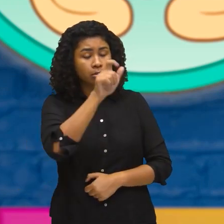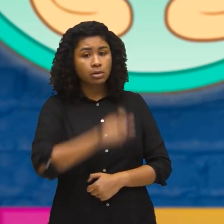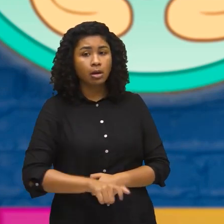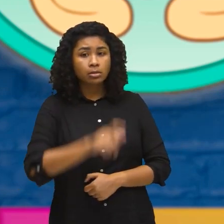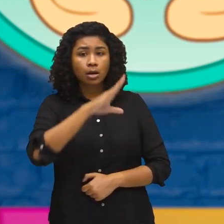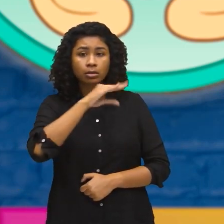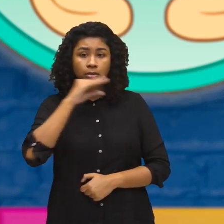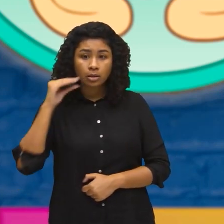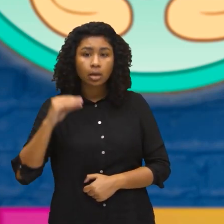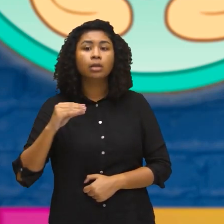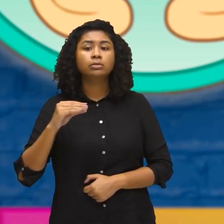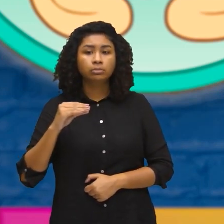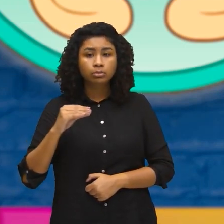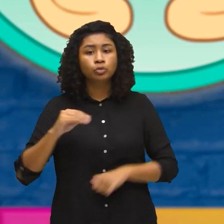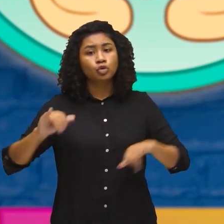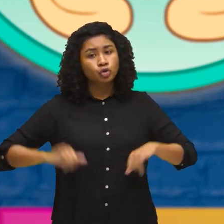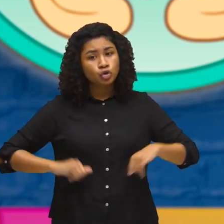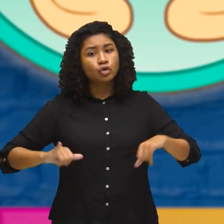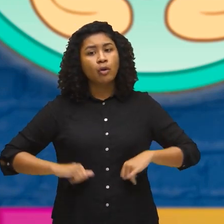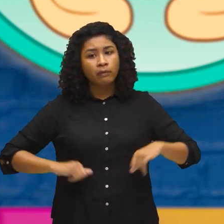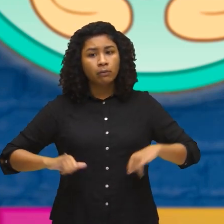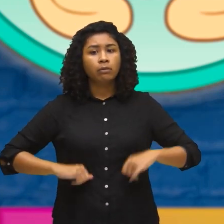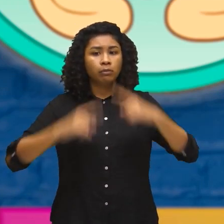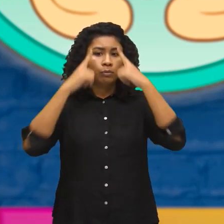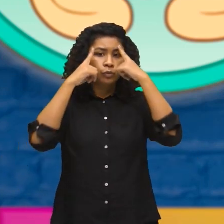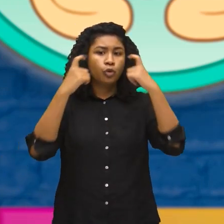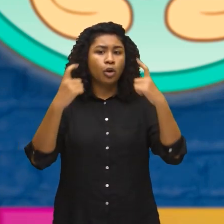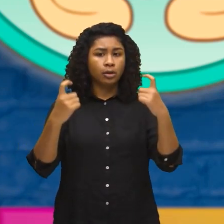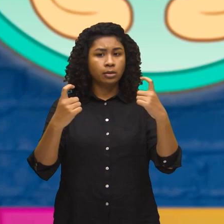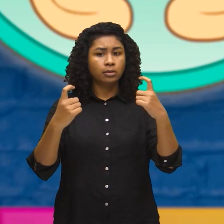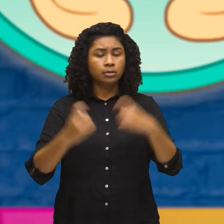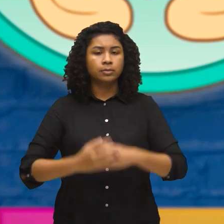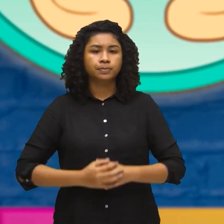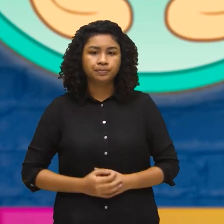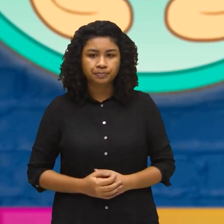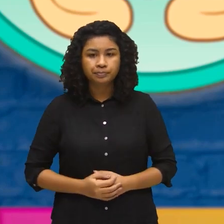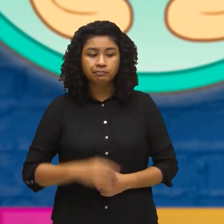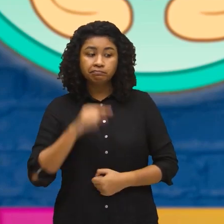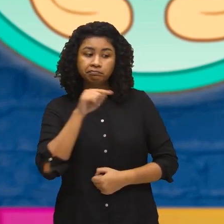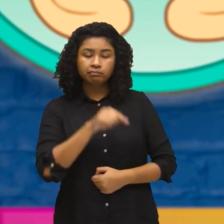de alguma agressividade, tá bom? Chega em casa